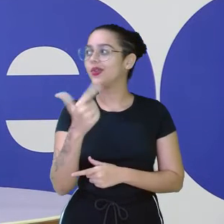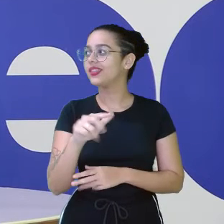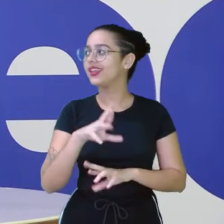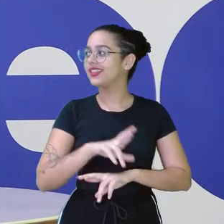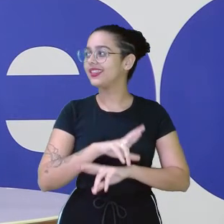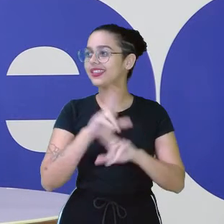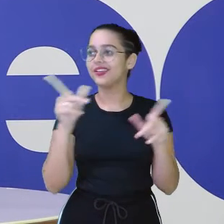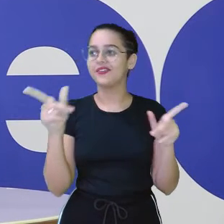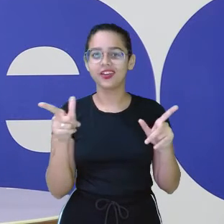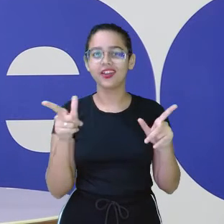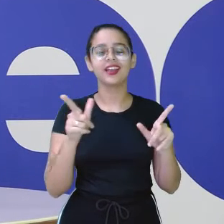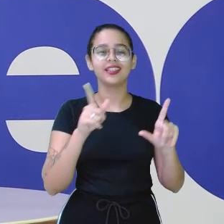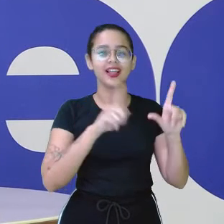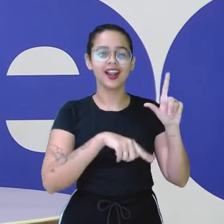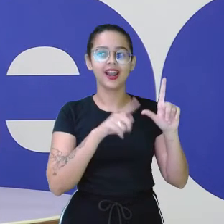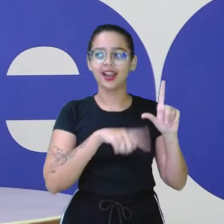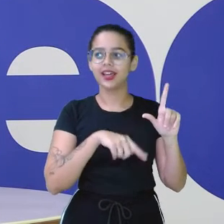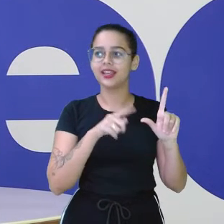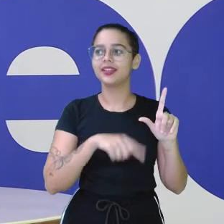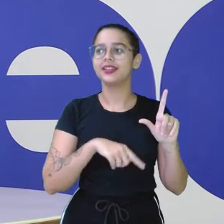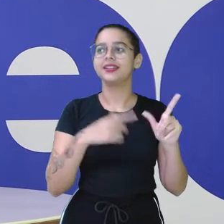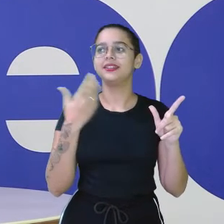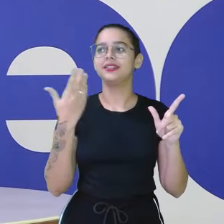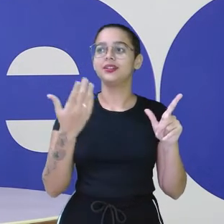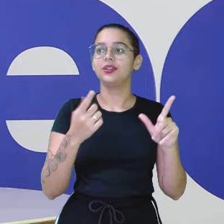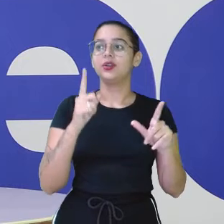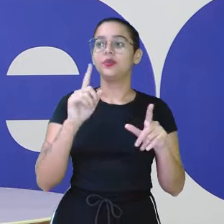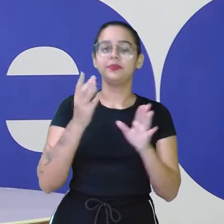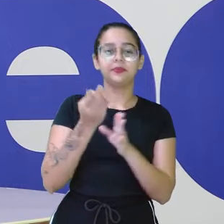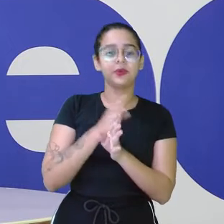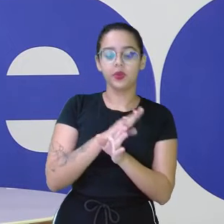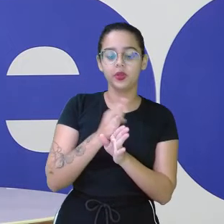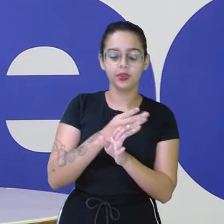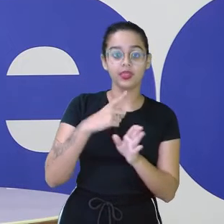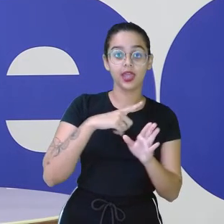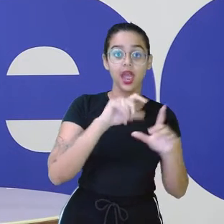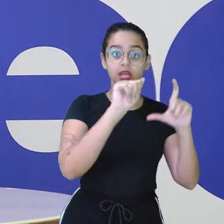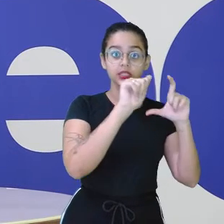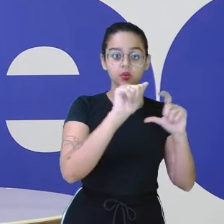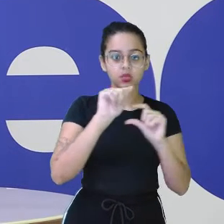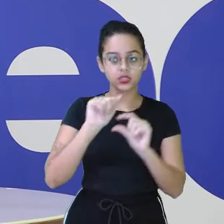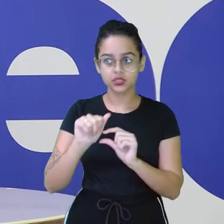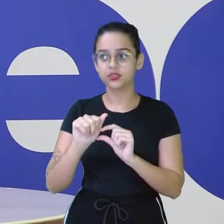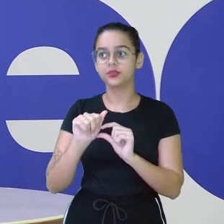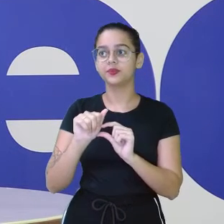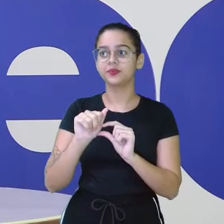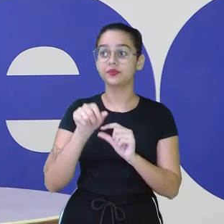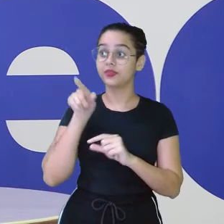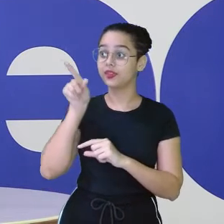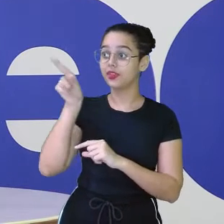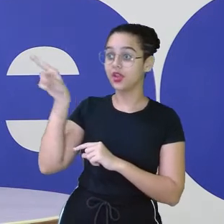diferença aí, né? Da letra. Tem o híbrido, por exemplo, tem o azão e o azinho. Nesse aí são dois